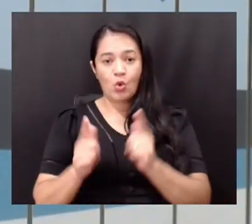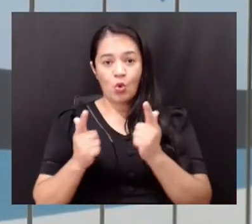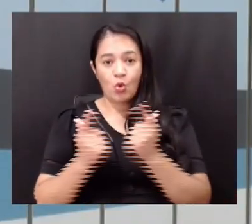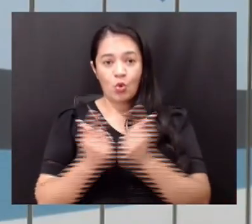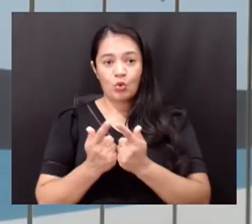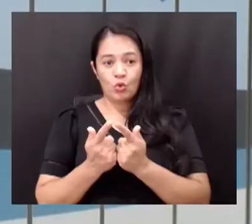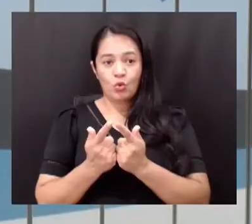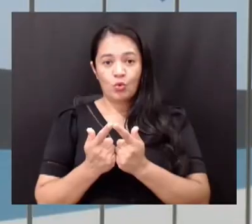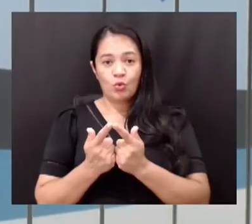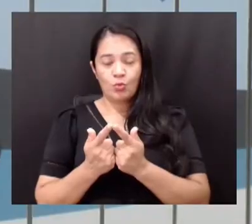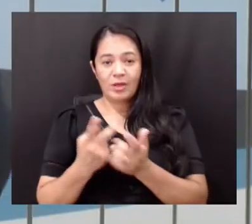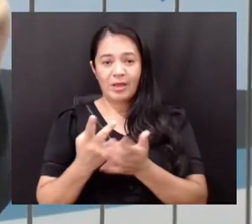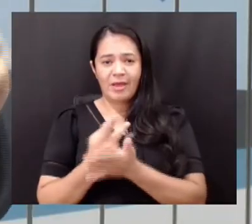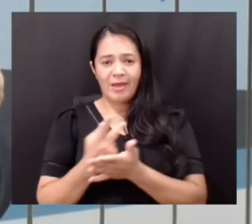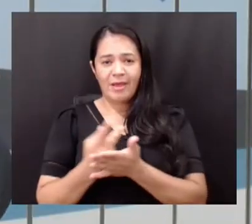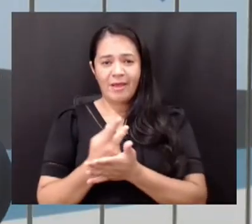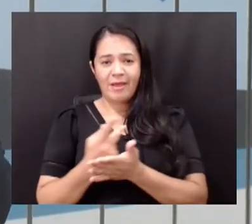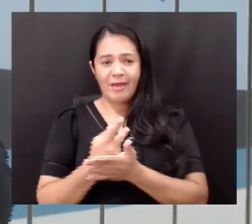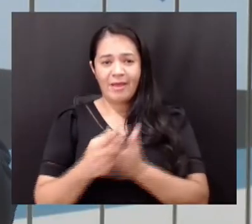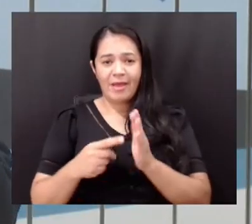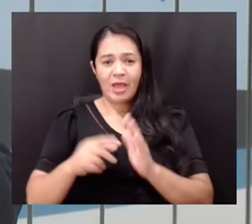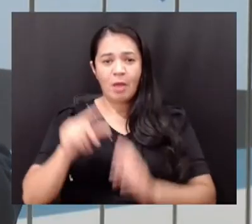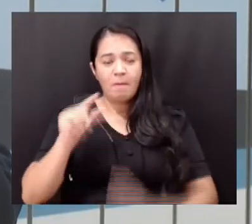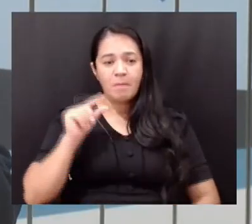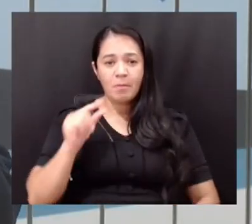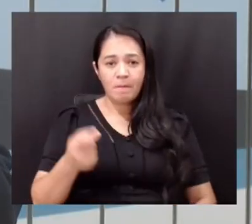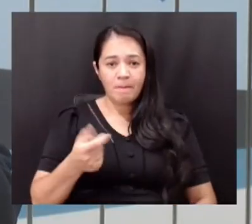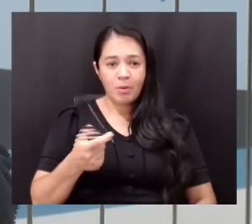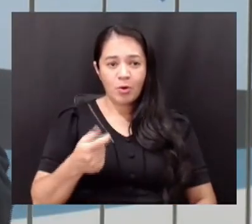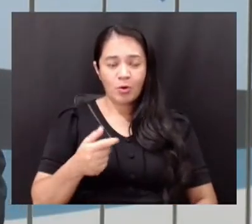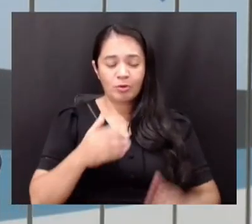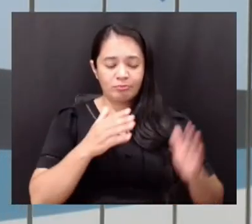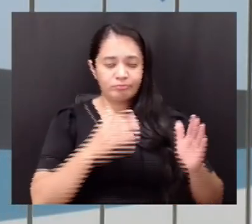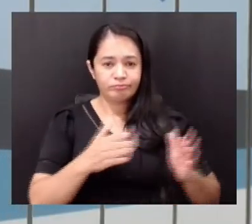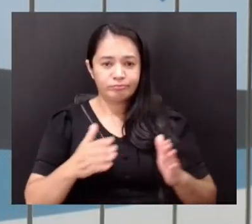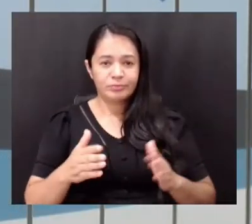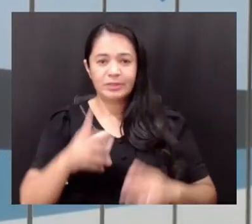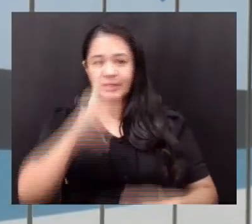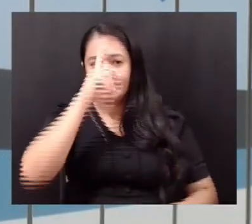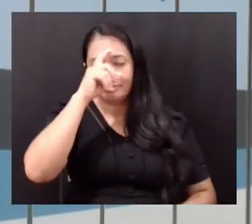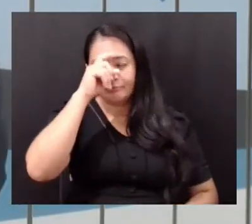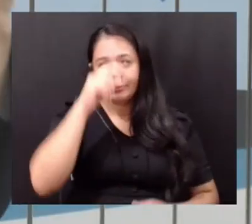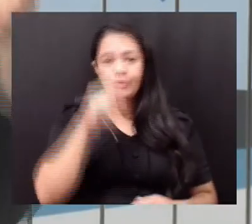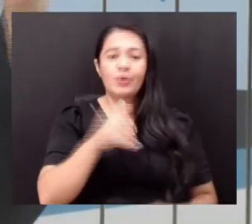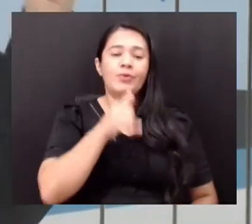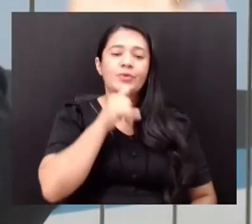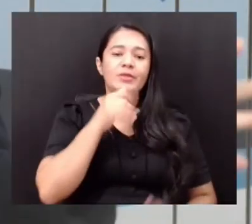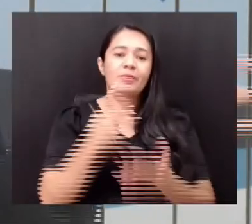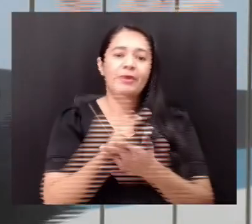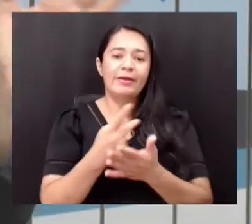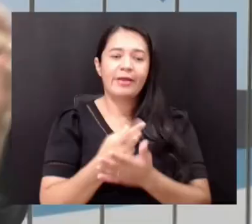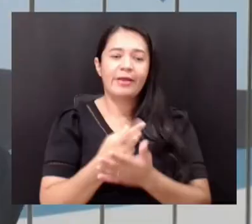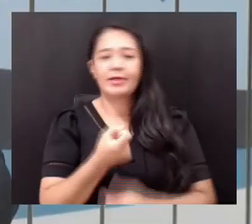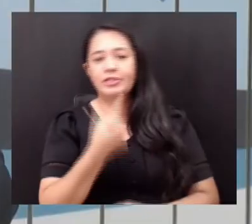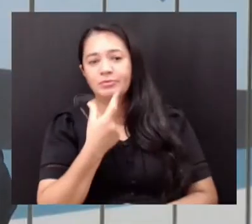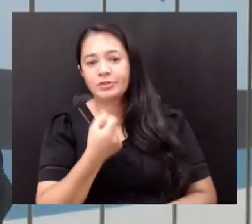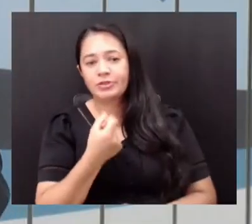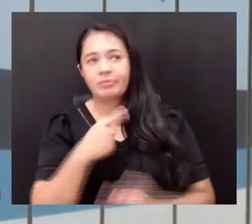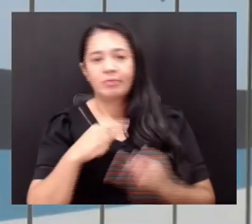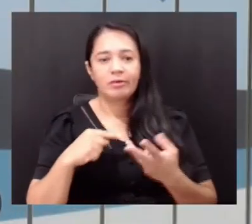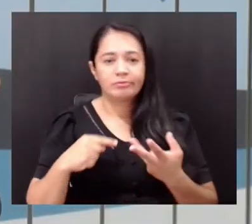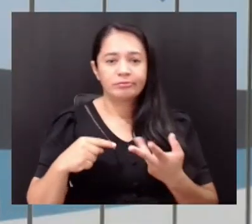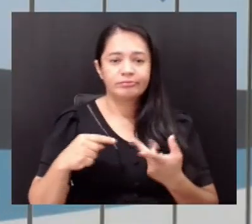em processos hospitalares, erros de medicação e outros tipos de erros que acontecem